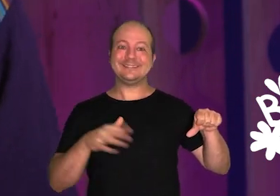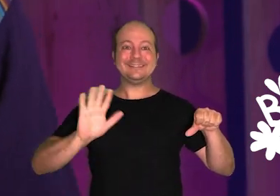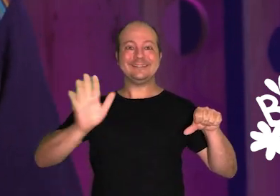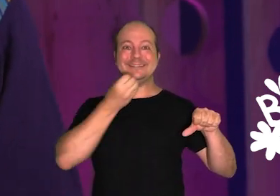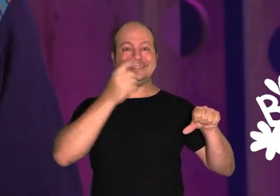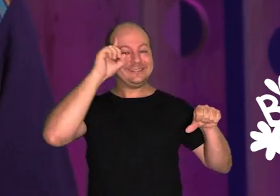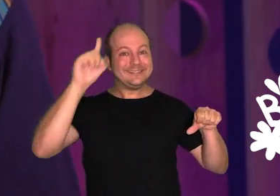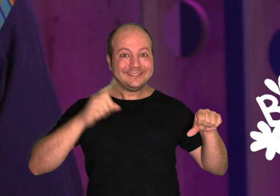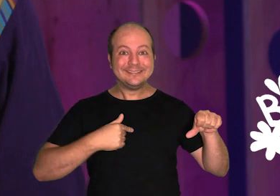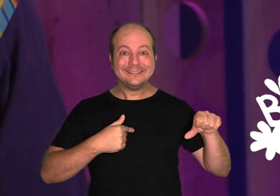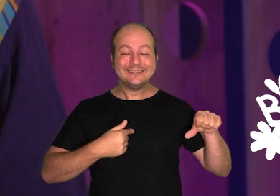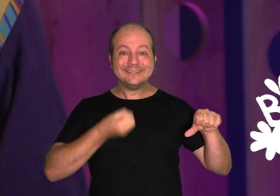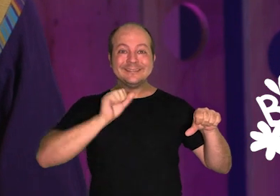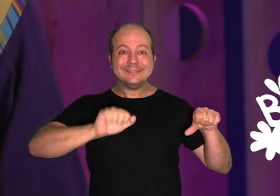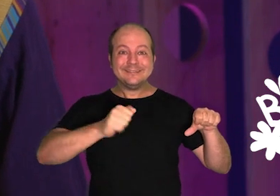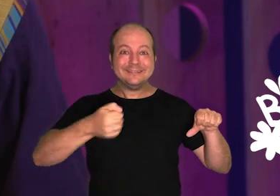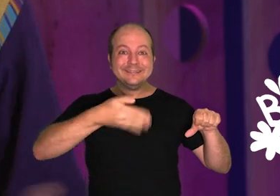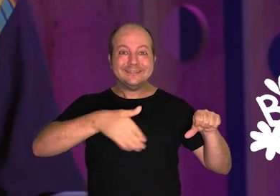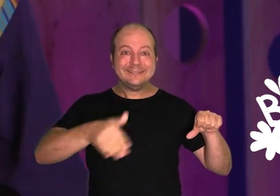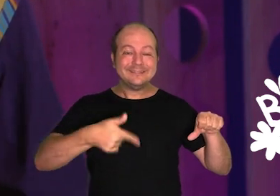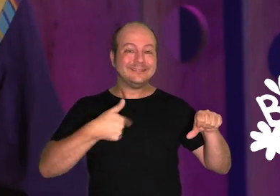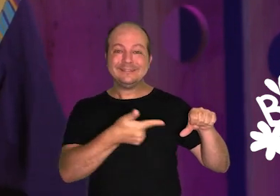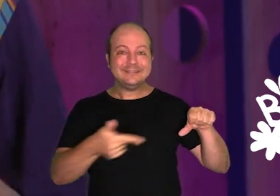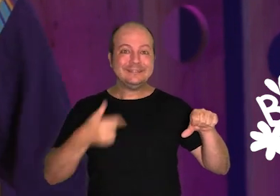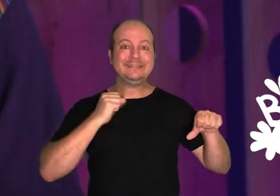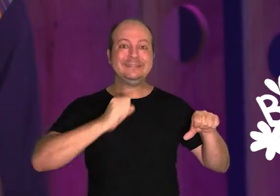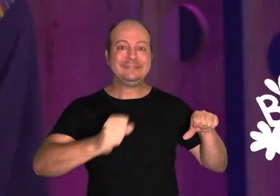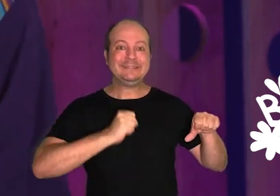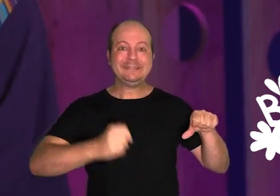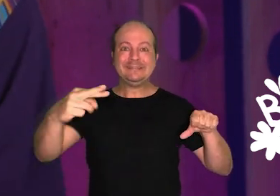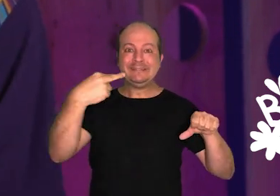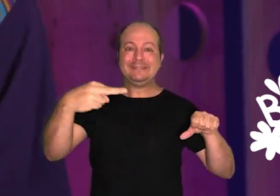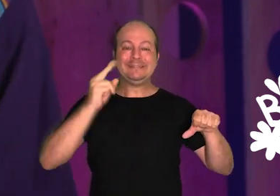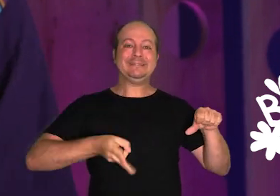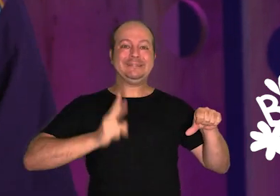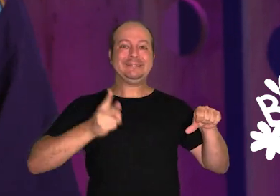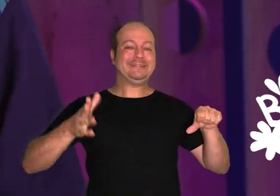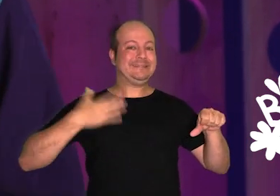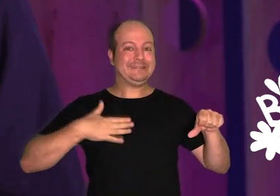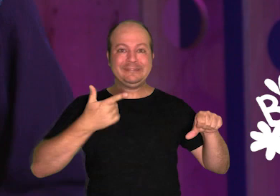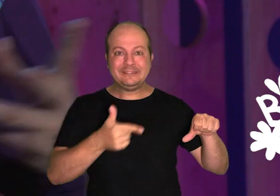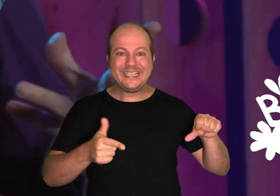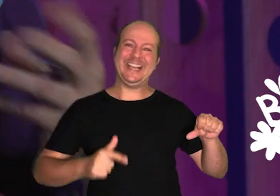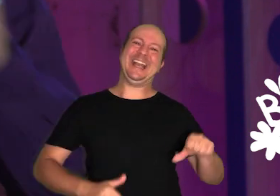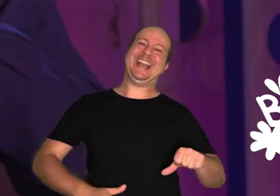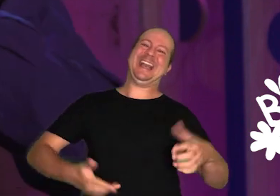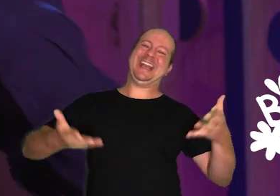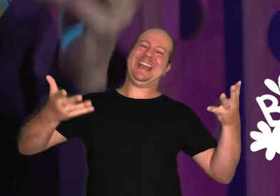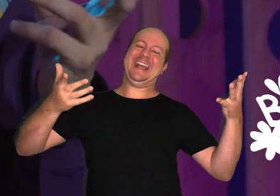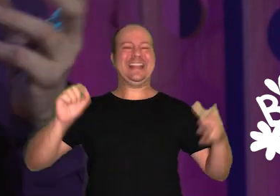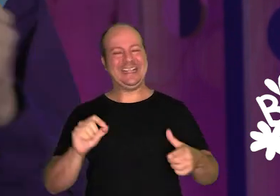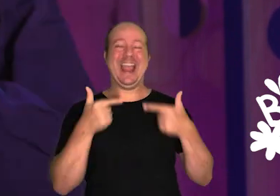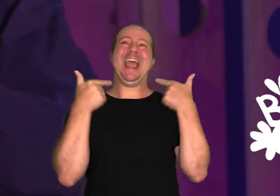bom dia. Me vê um pão com manteiga. A pessoa sai correndo. Ninguém fica assim tão alegre, entende? 10. 10